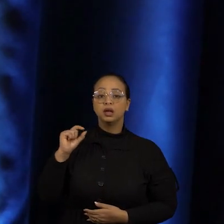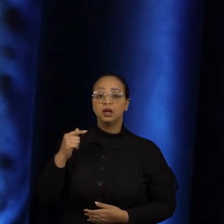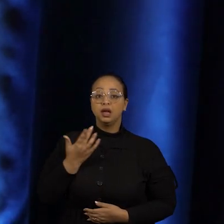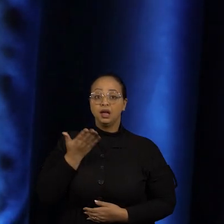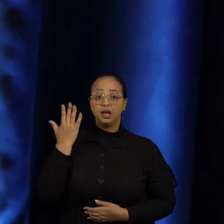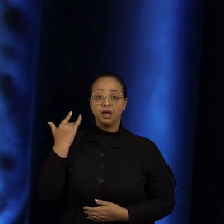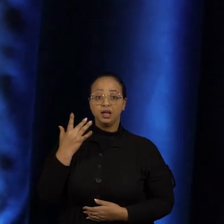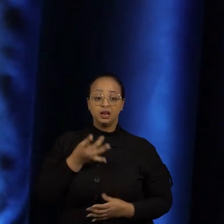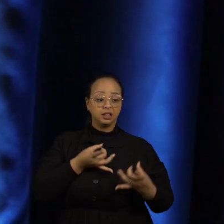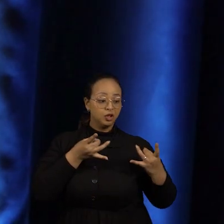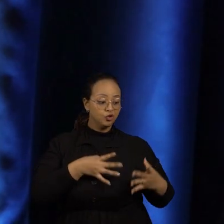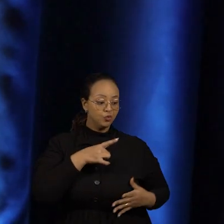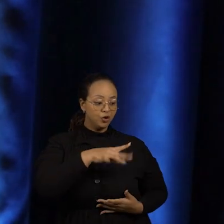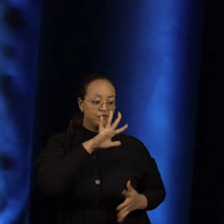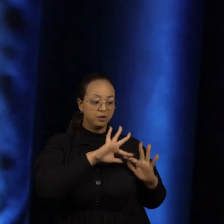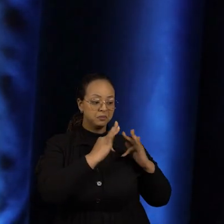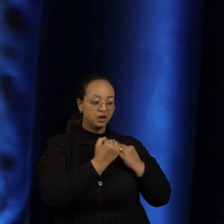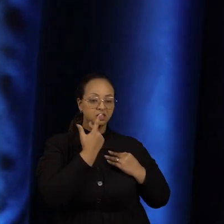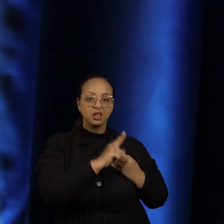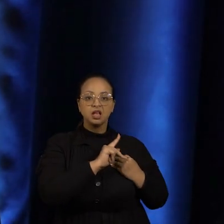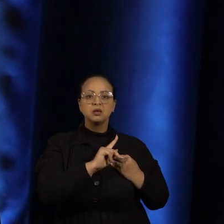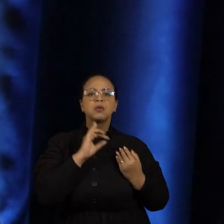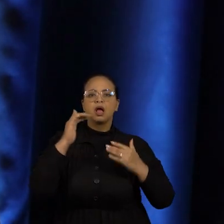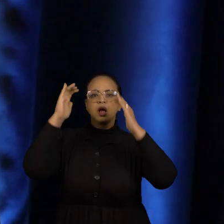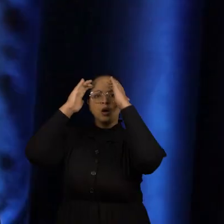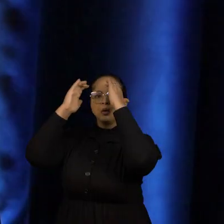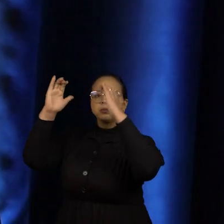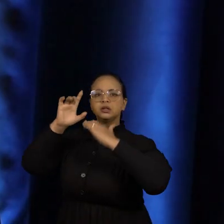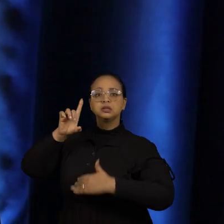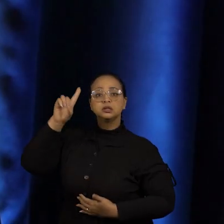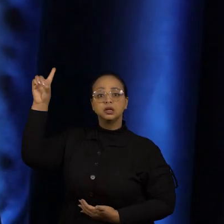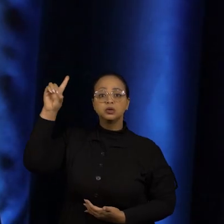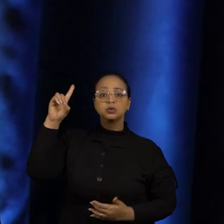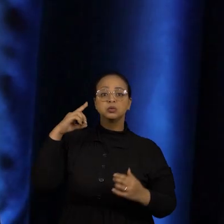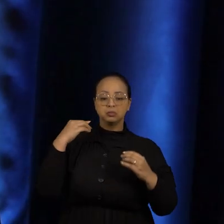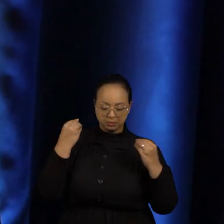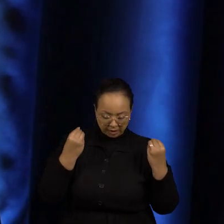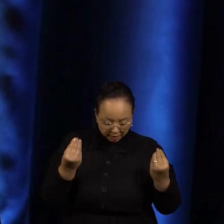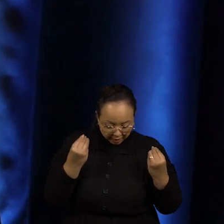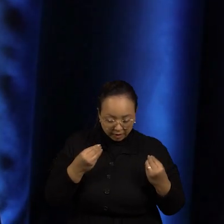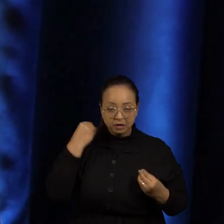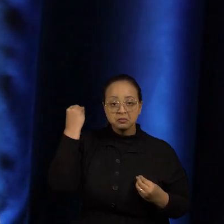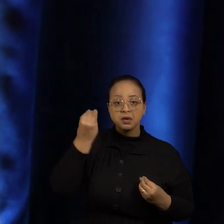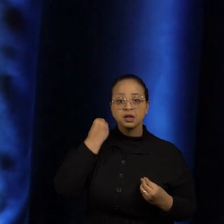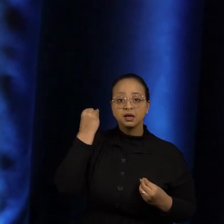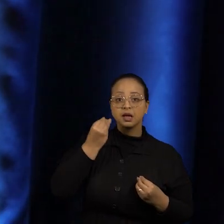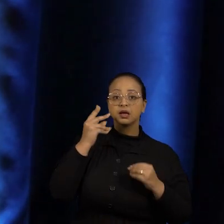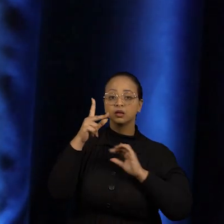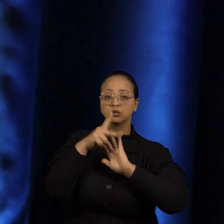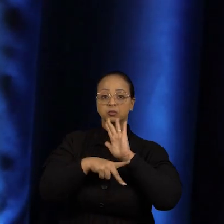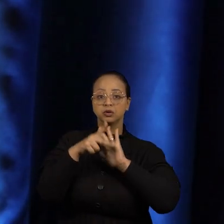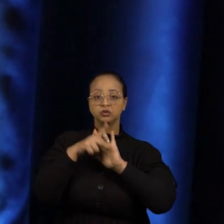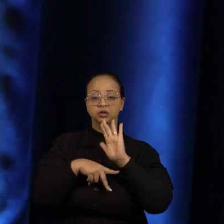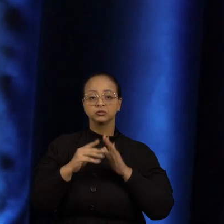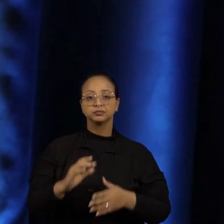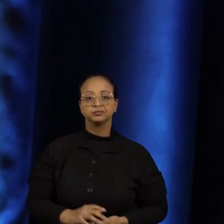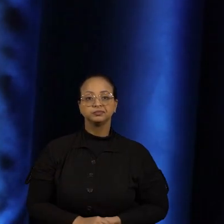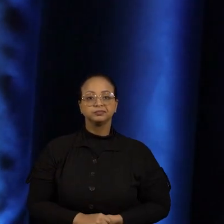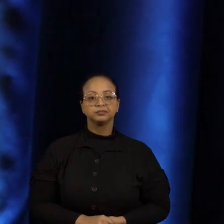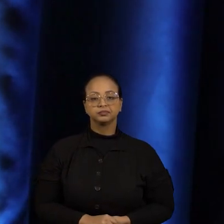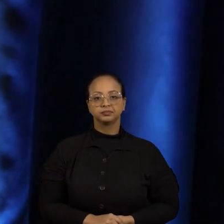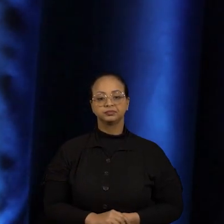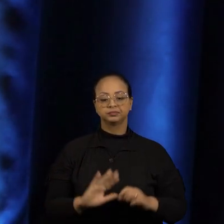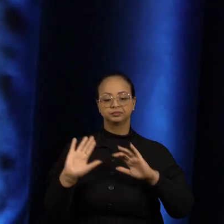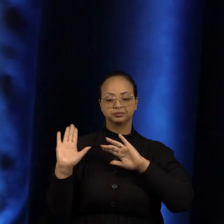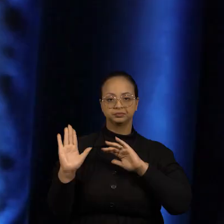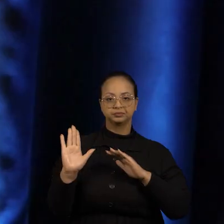passadas para viver este projeto. Então, é até um detalhe, porque podemos passar para o